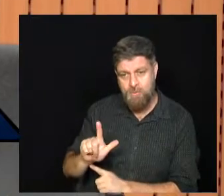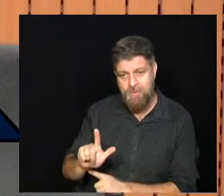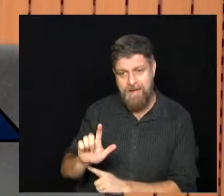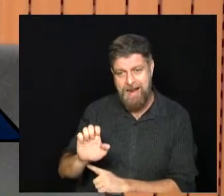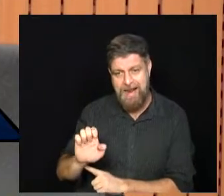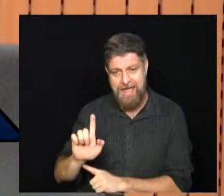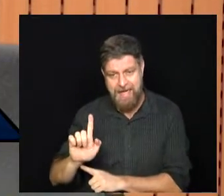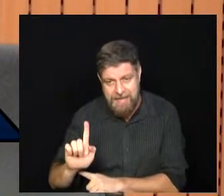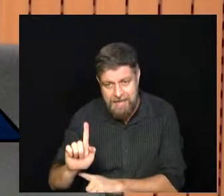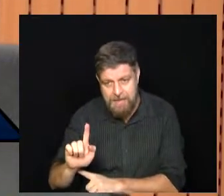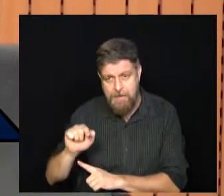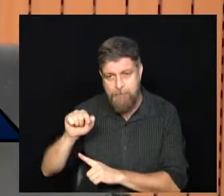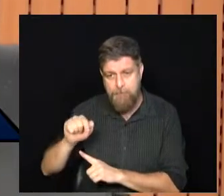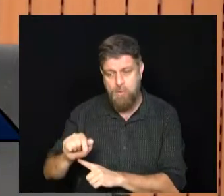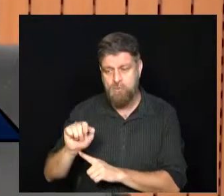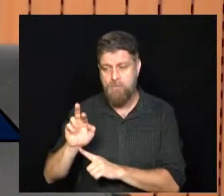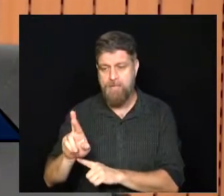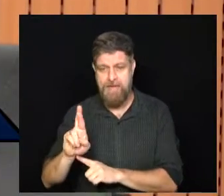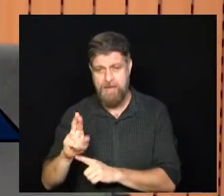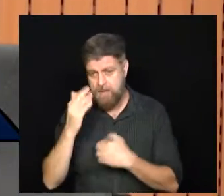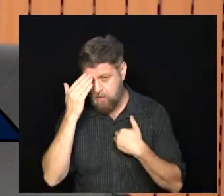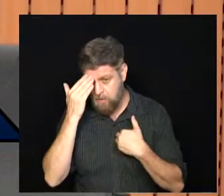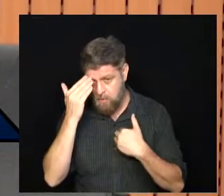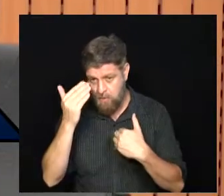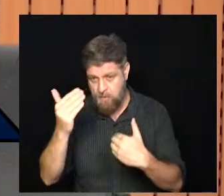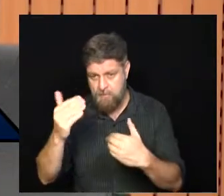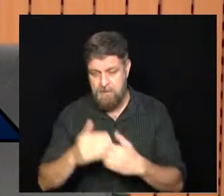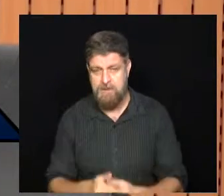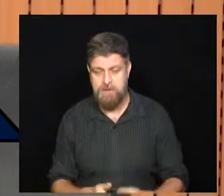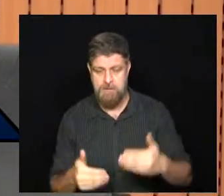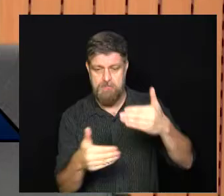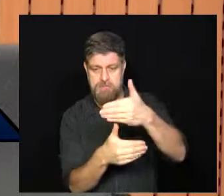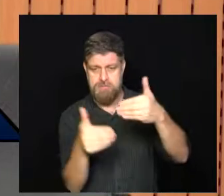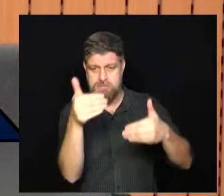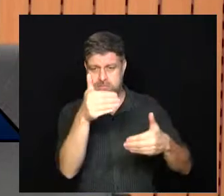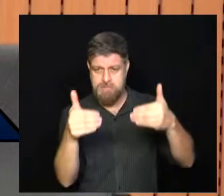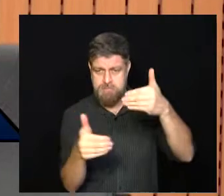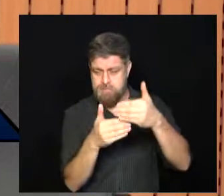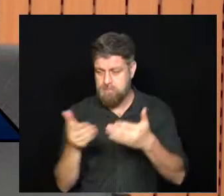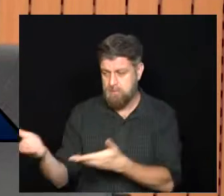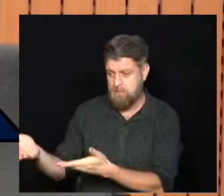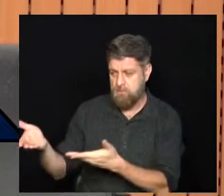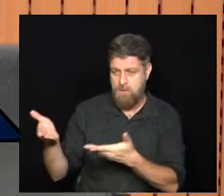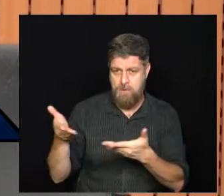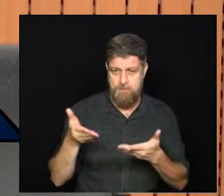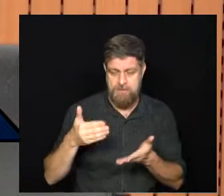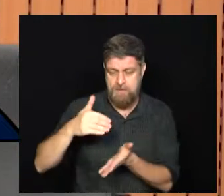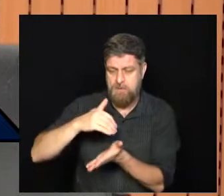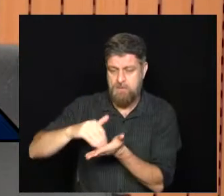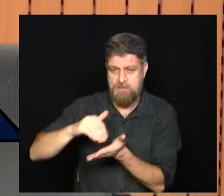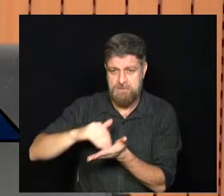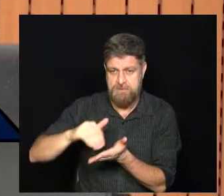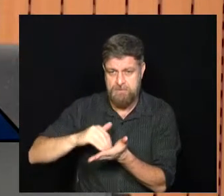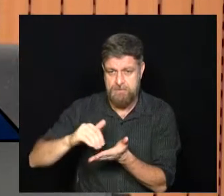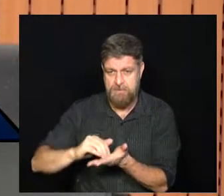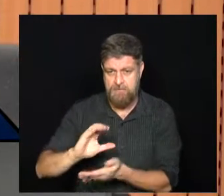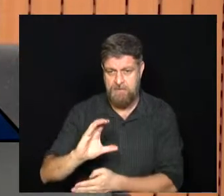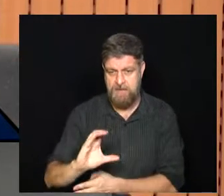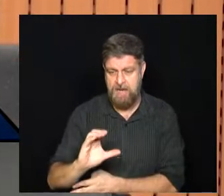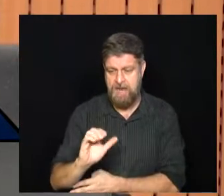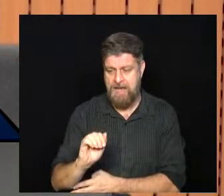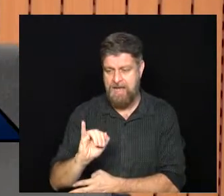www.campinas.sp.leg.br. Muito obrigado a todos e vamos convidar o nosso secretário Aurélio Caiado para